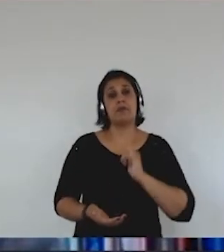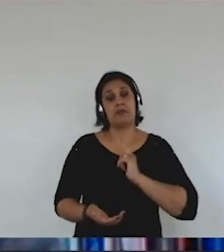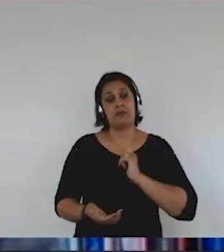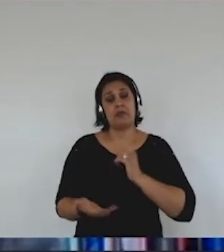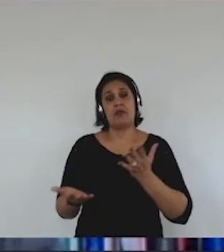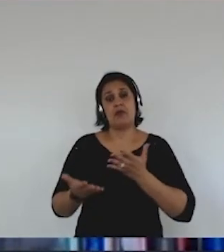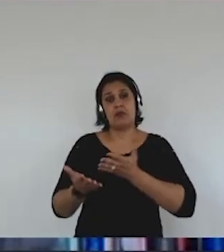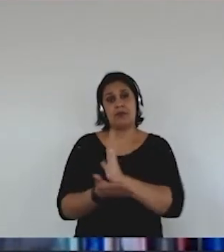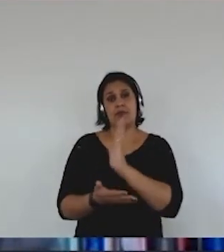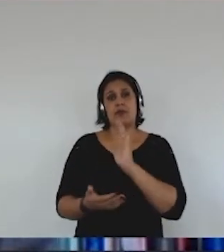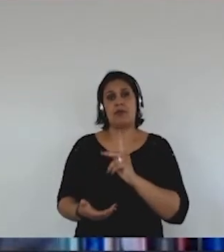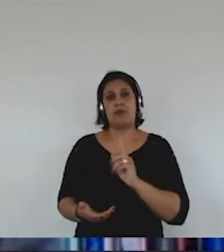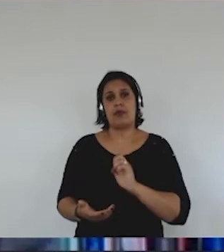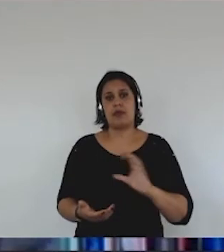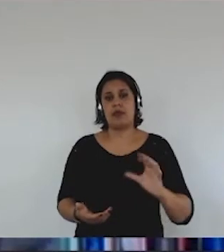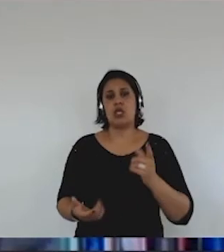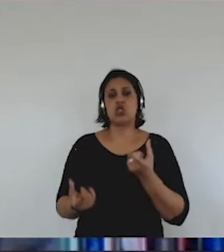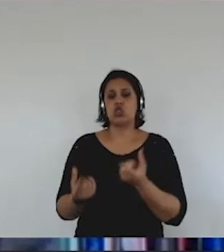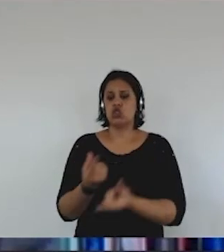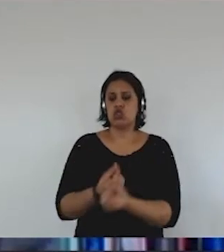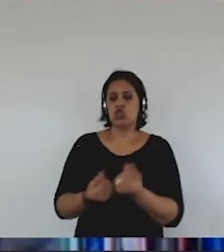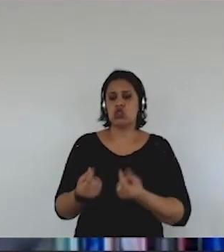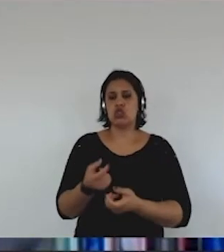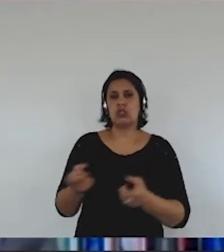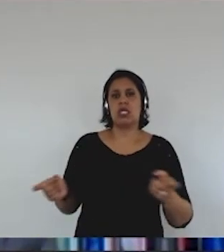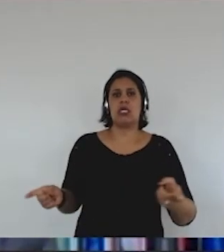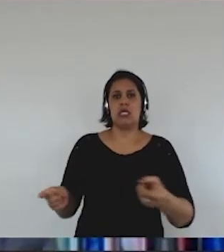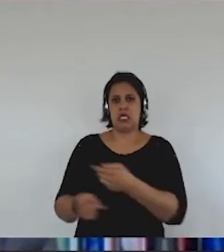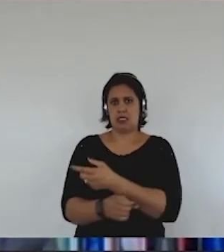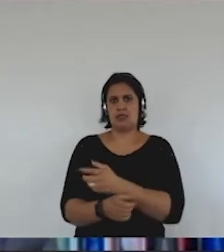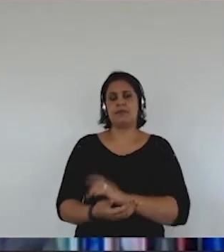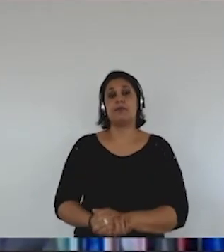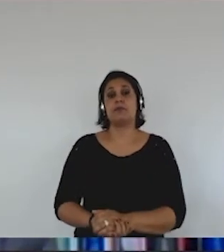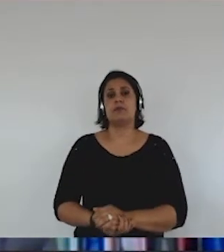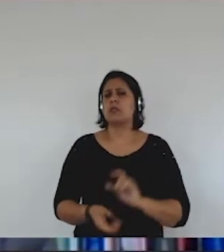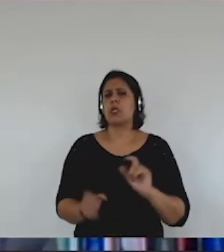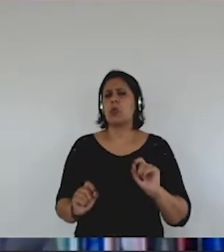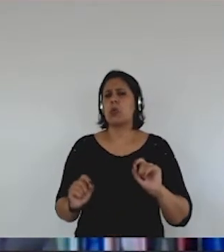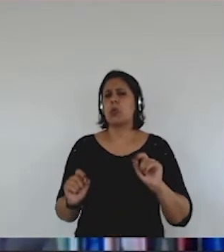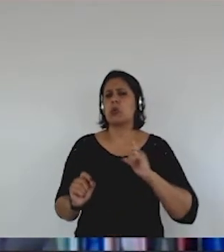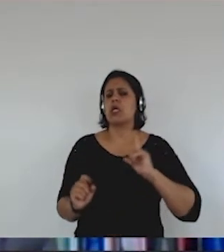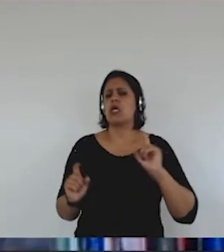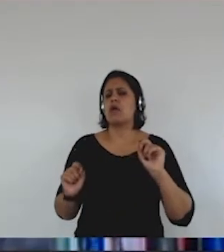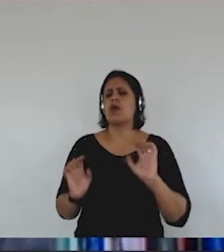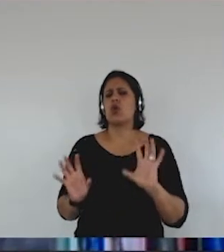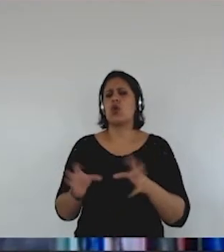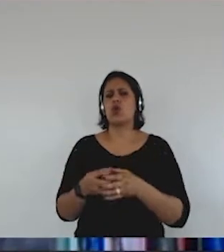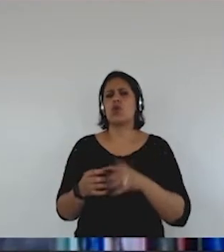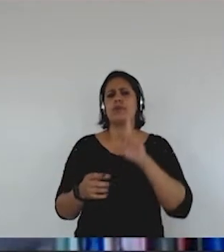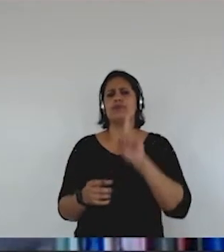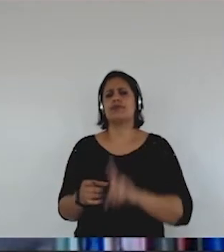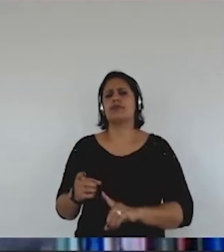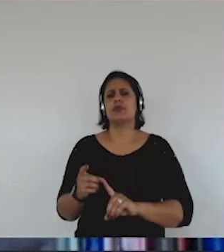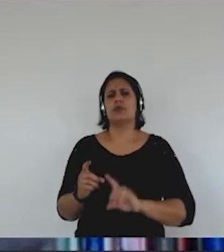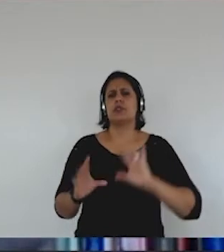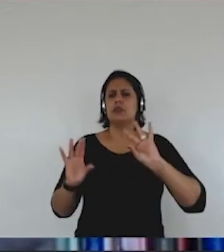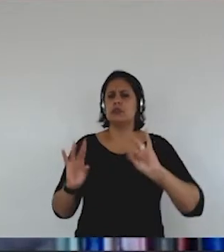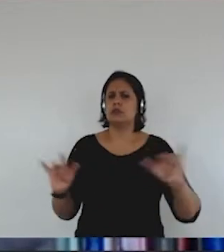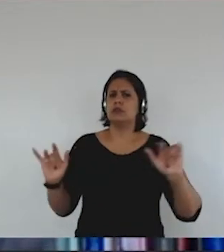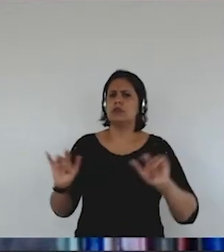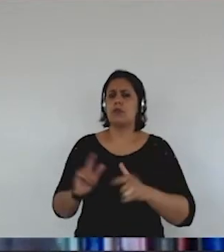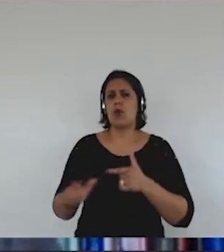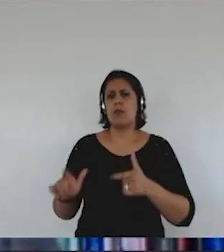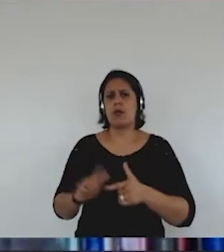MAPEC, de um orçamento de guerra. E o que isso tem a ver com compliance, no sentido mais amplo da palavra, enquanto sistema